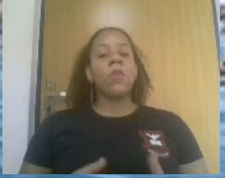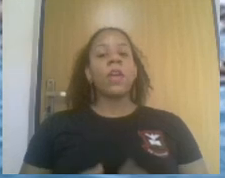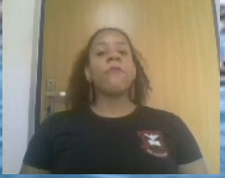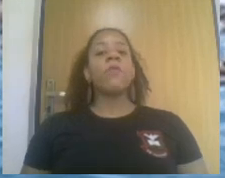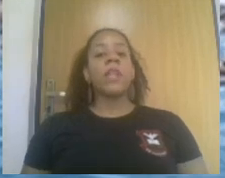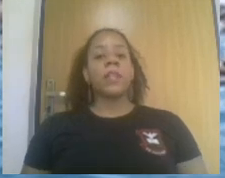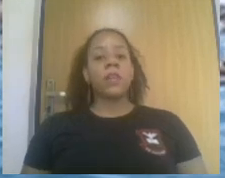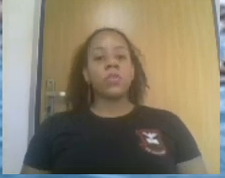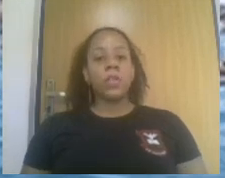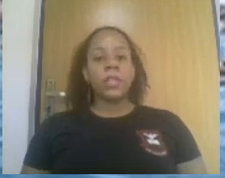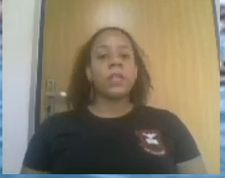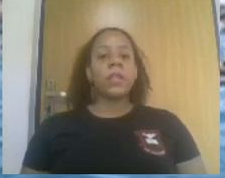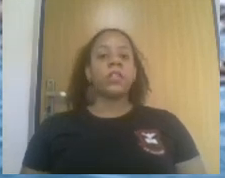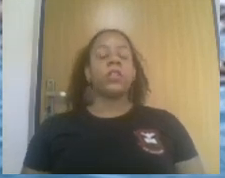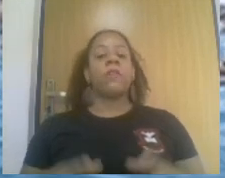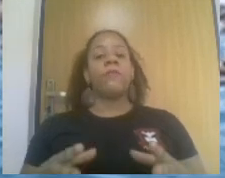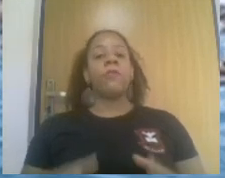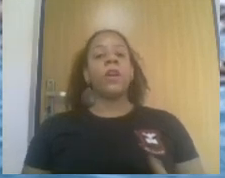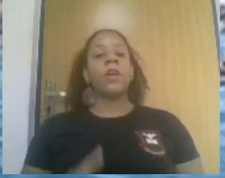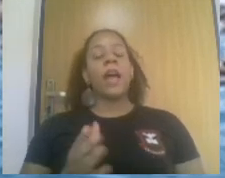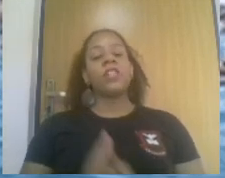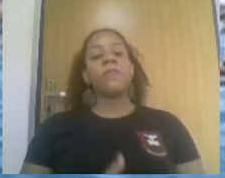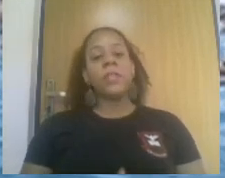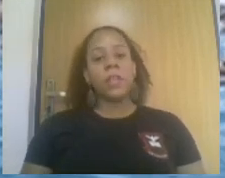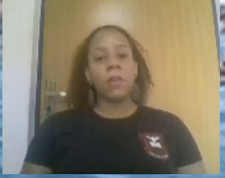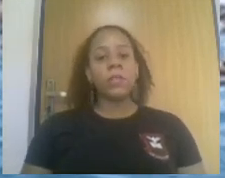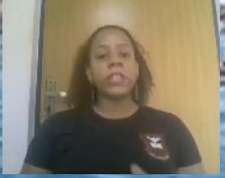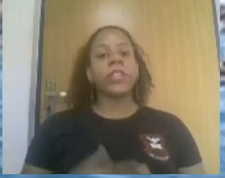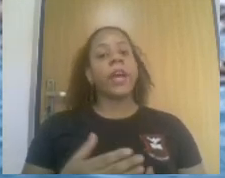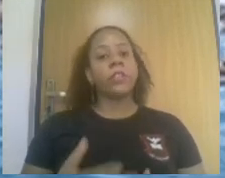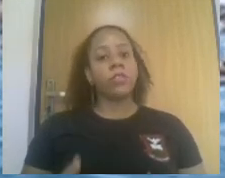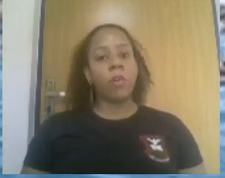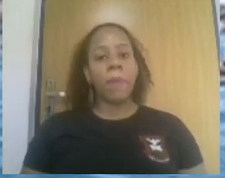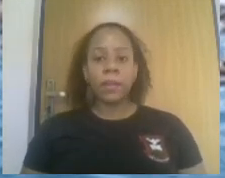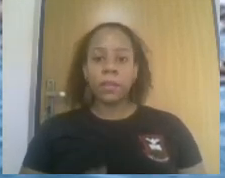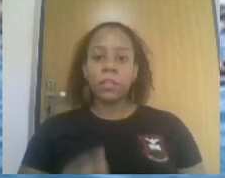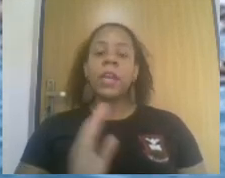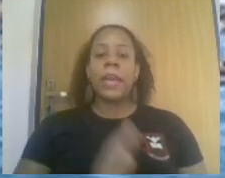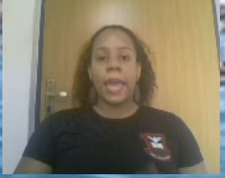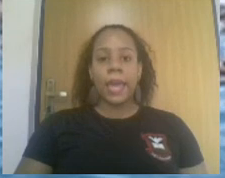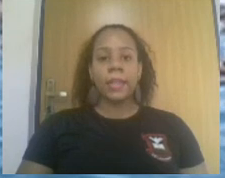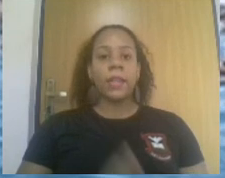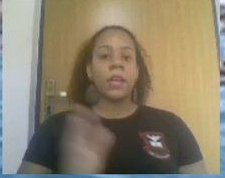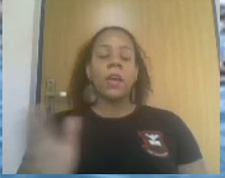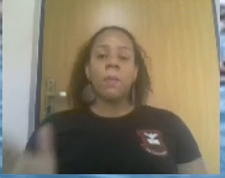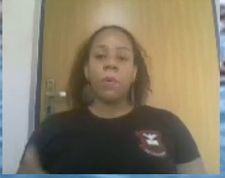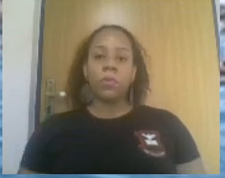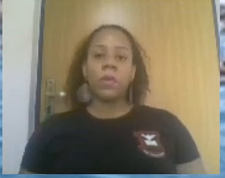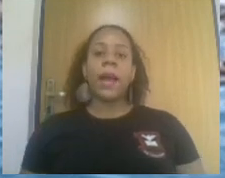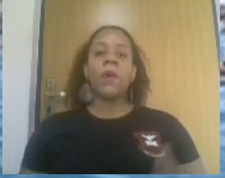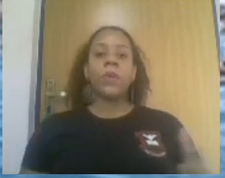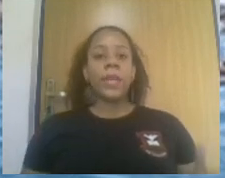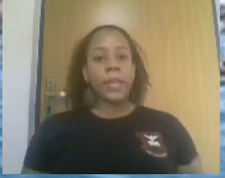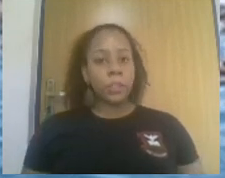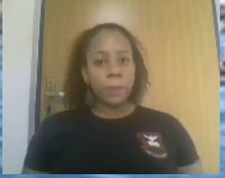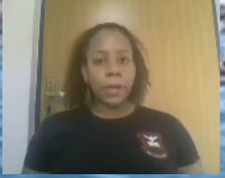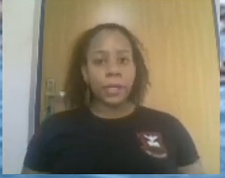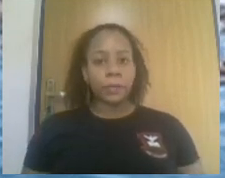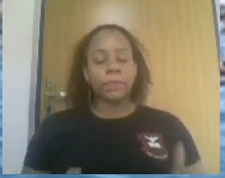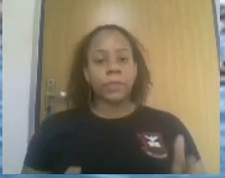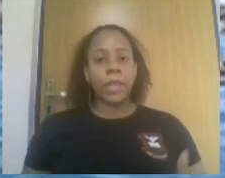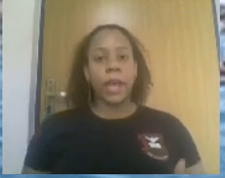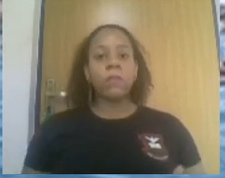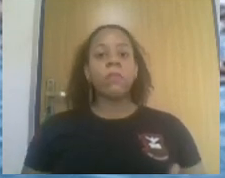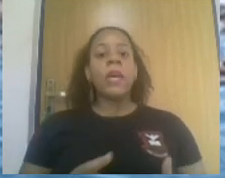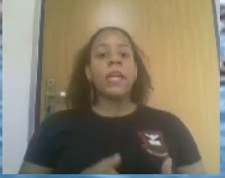Tordesilhas. O que foi o Tratado de Tordesilhas? Foi a divisão das terras descobertas entre Portugal e